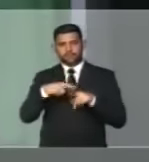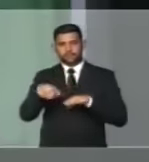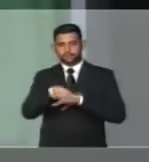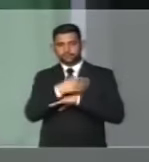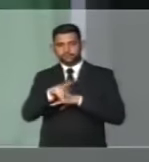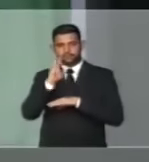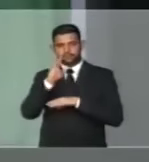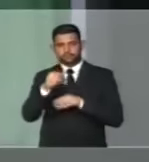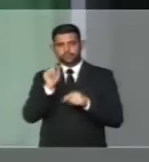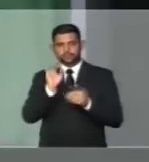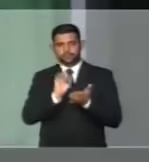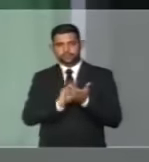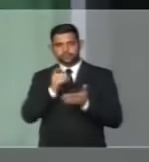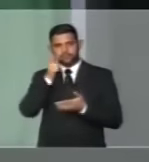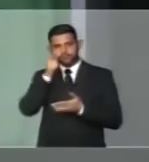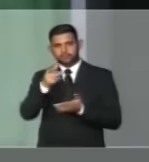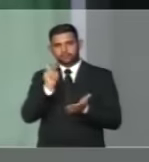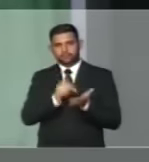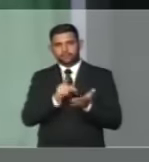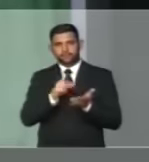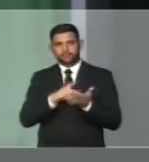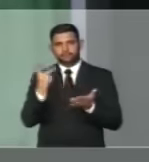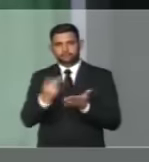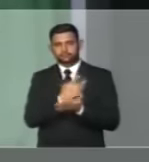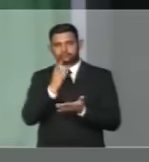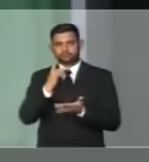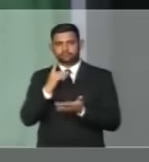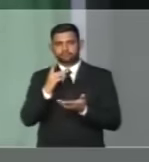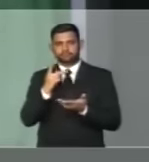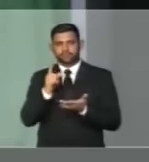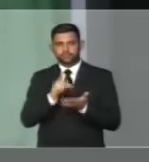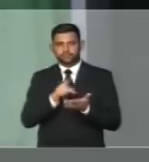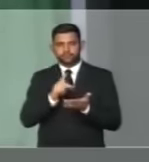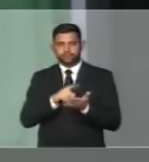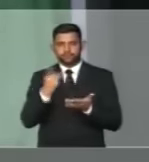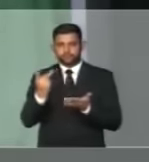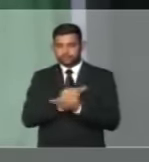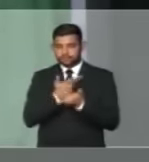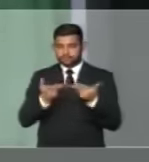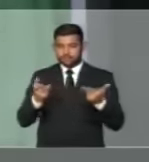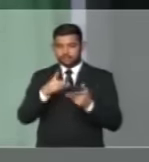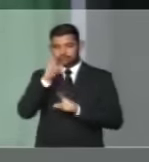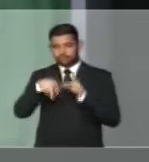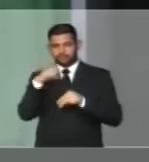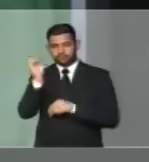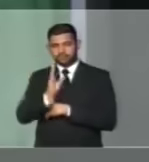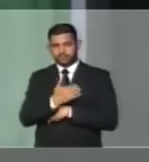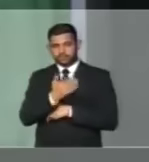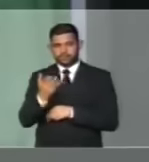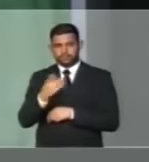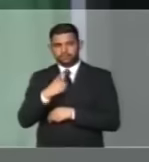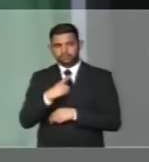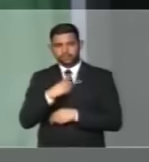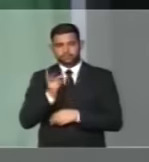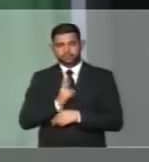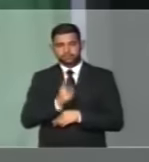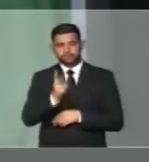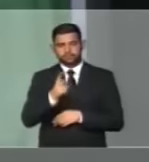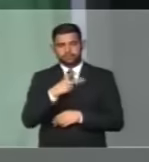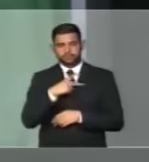ruas, mas se atendo à verdade dos fatos. A verdade dos fatos é que a nação brasileira tem